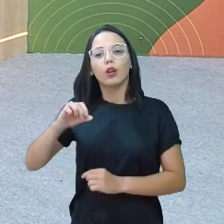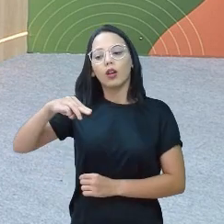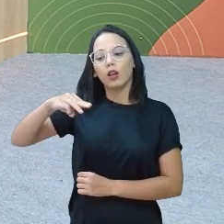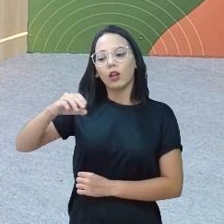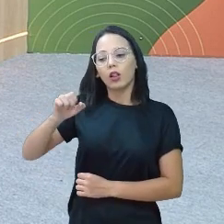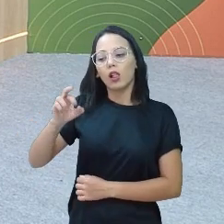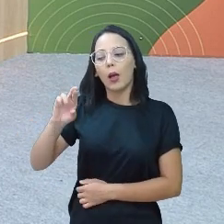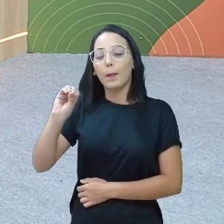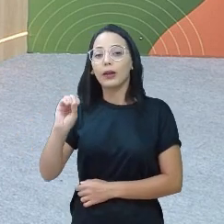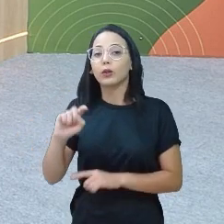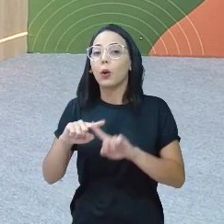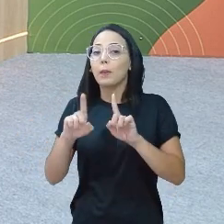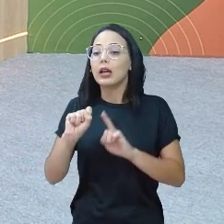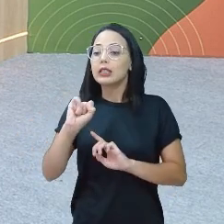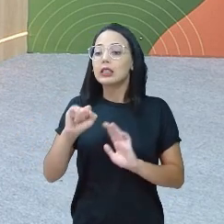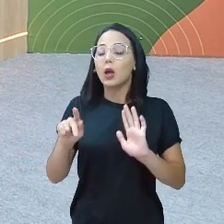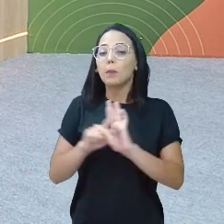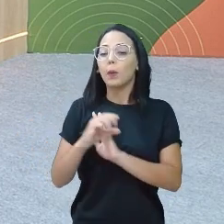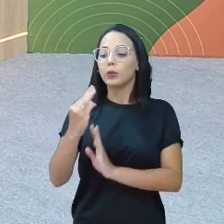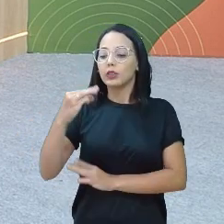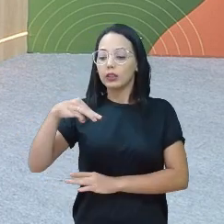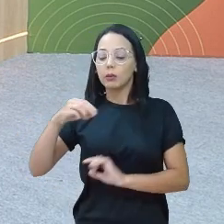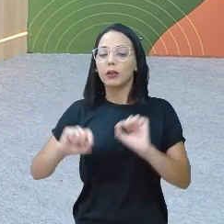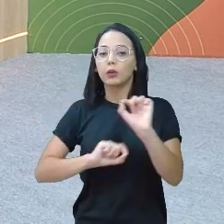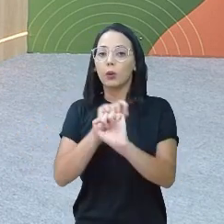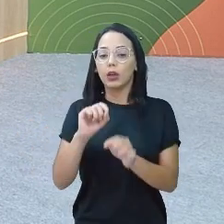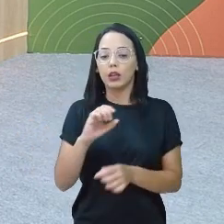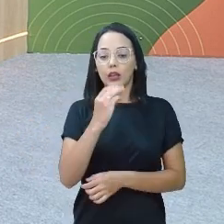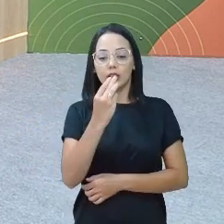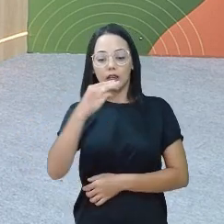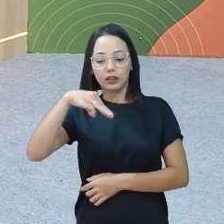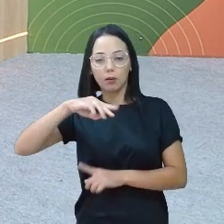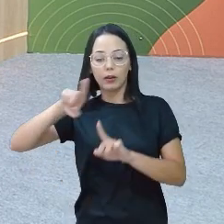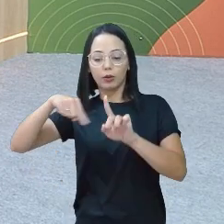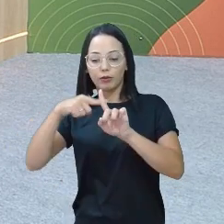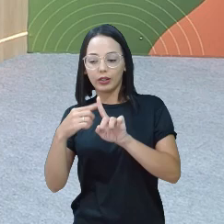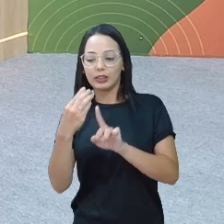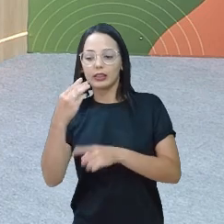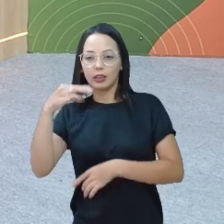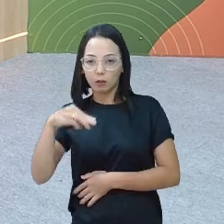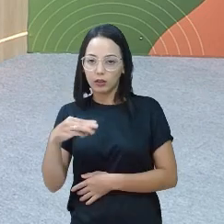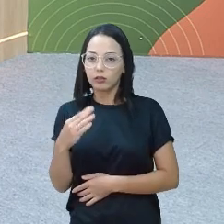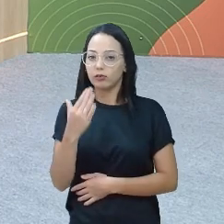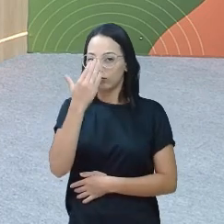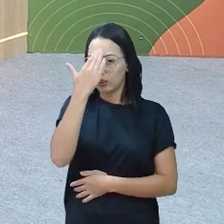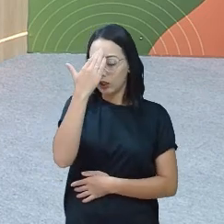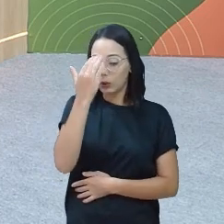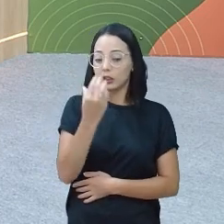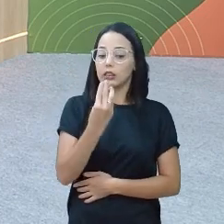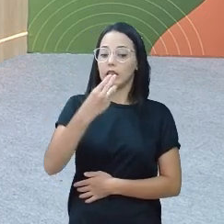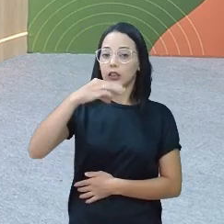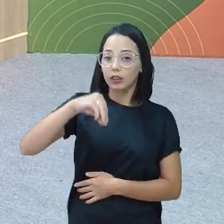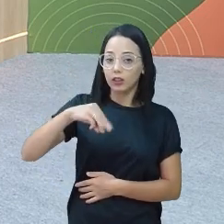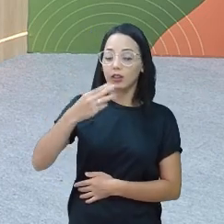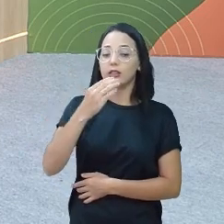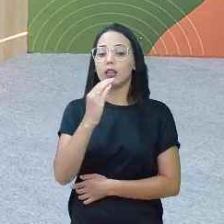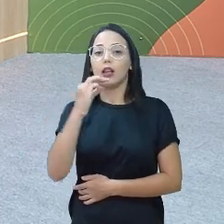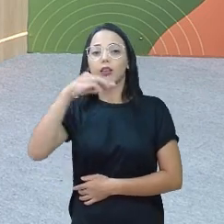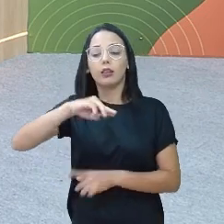mas se fosse centímetro, ia ser centímetro vezes centímetro. Então, centímetro quadrado, tá